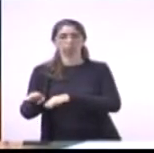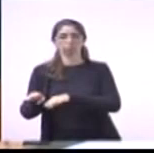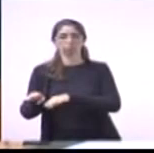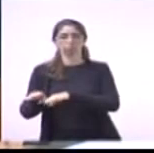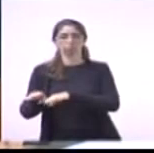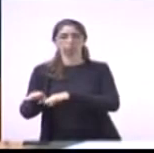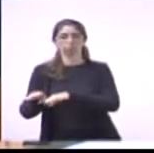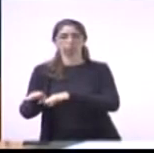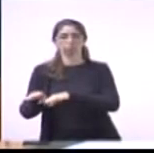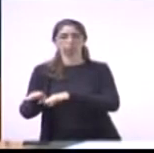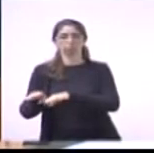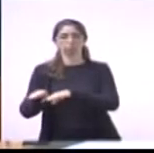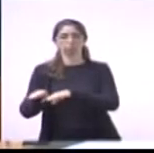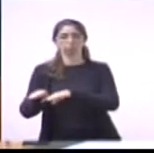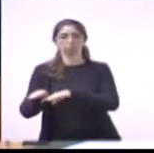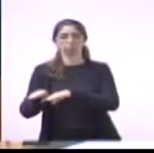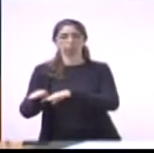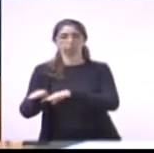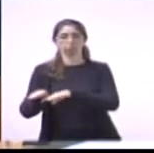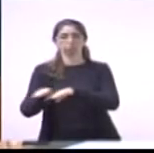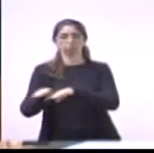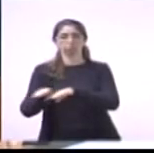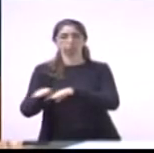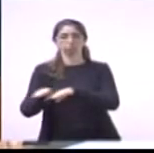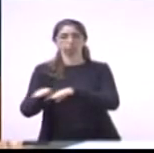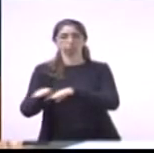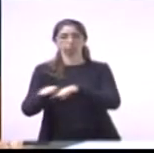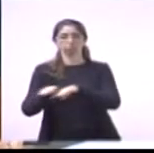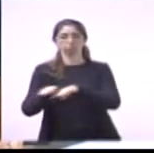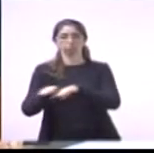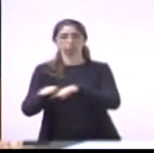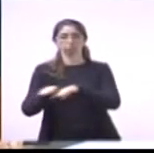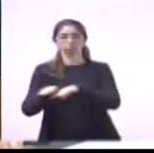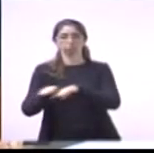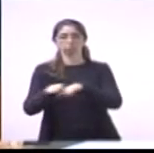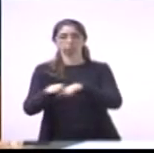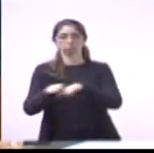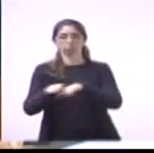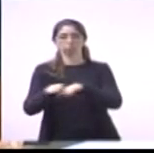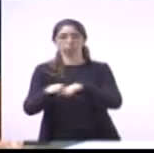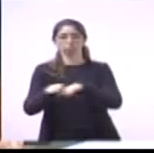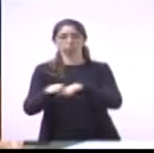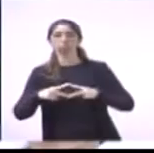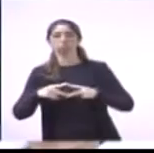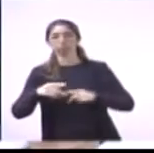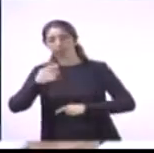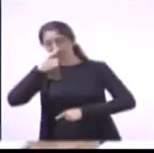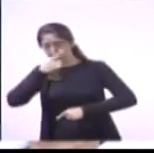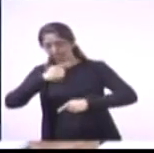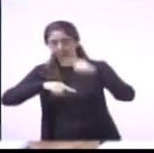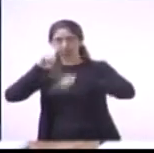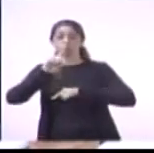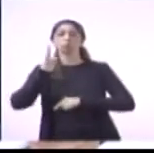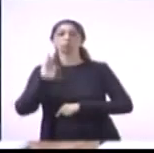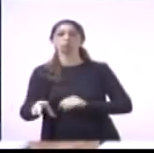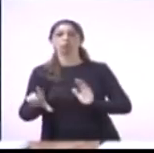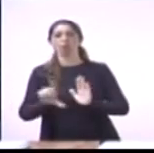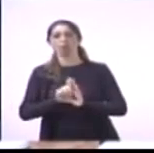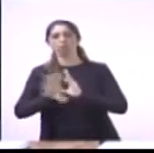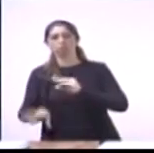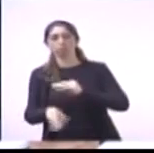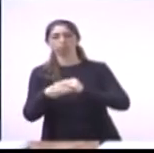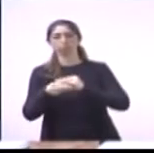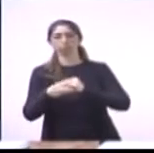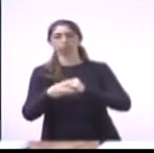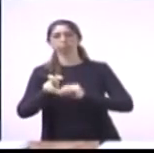gerar uma situação de inconstitucionalidade. Mas Paulínia foi além. Na sua lei